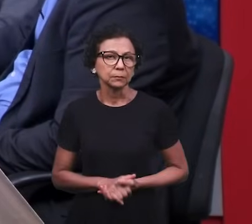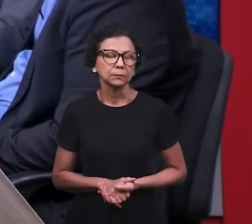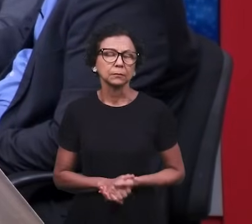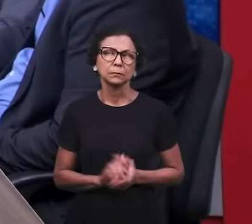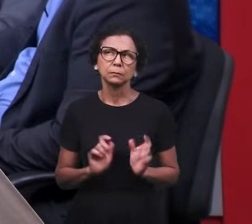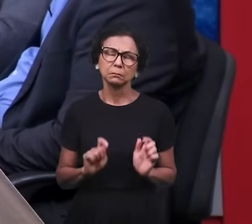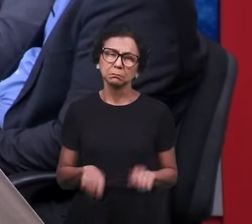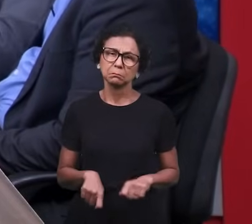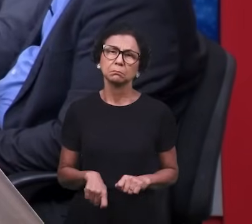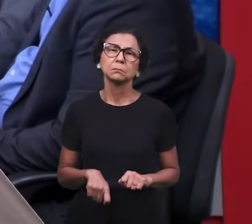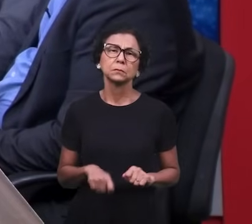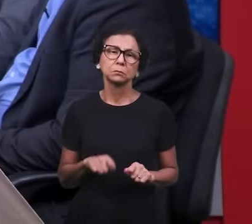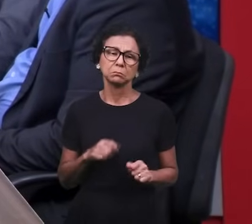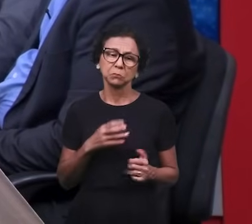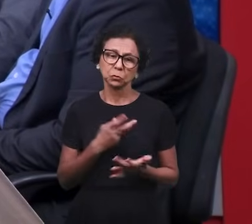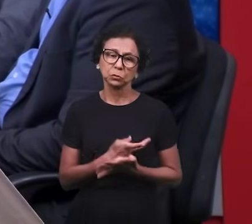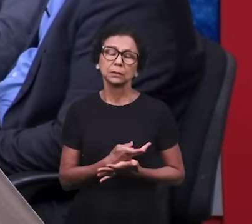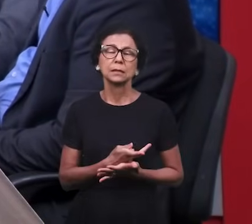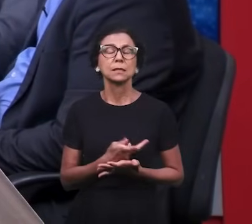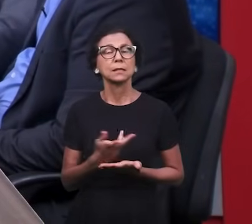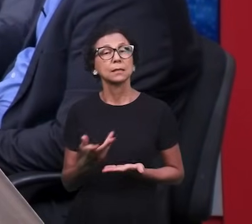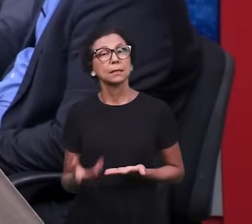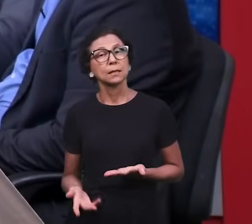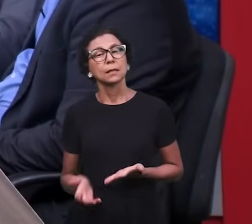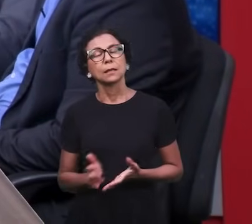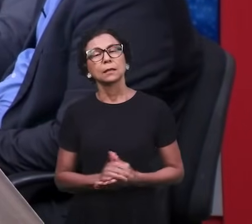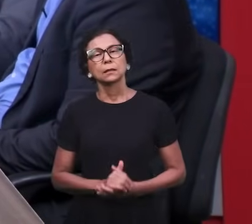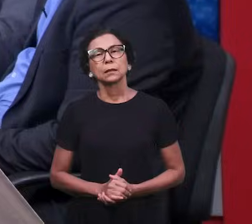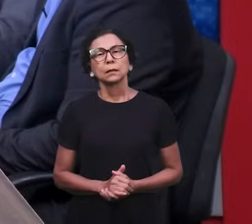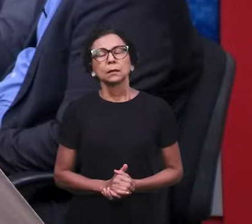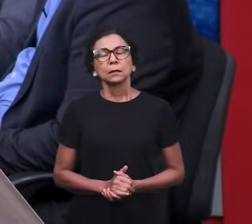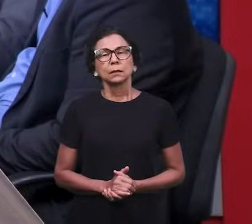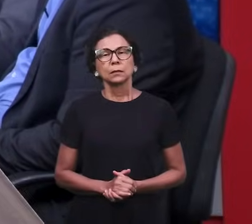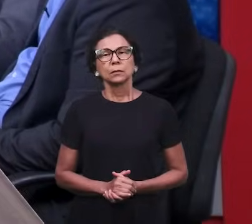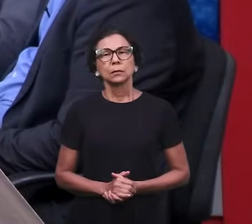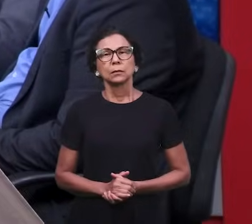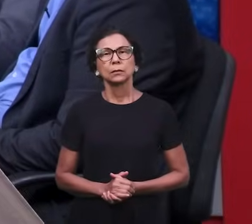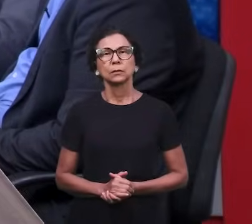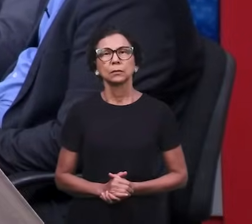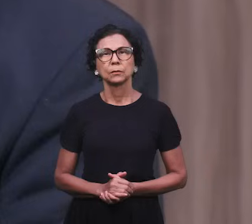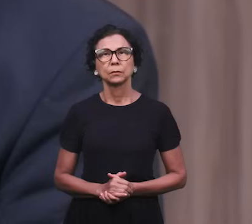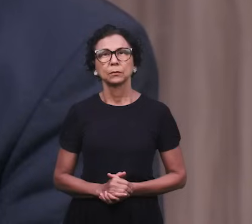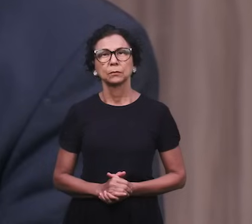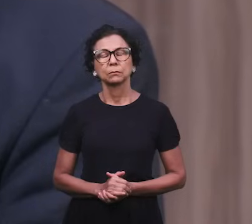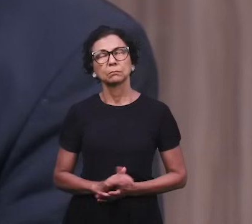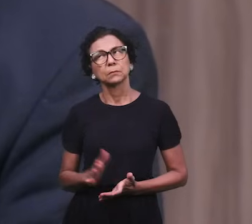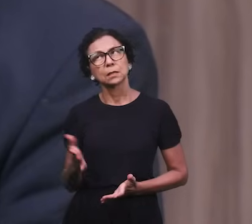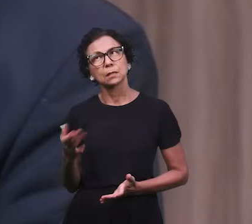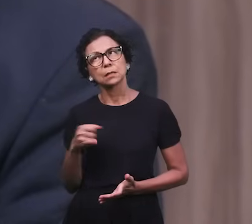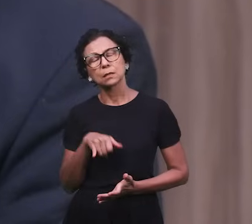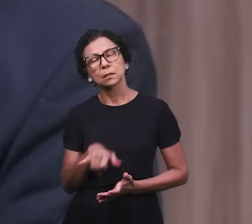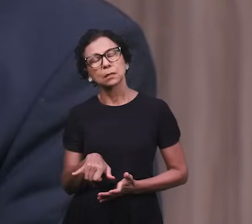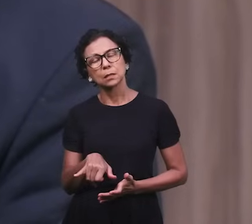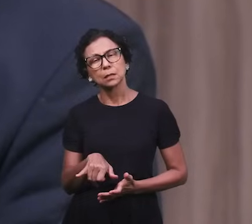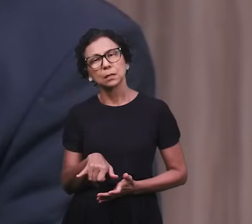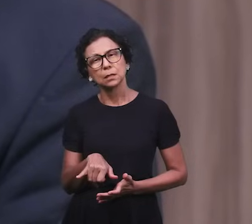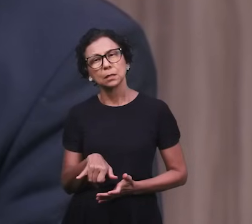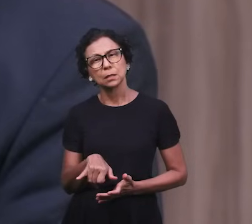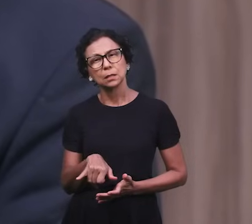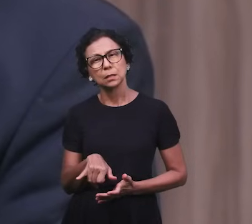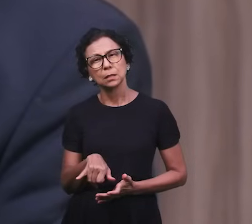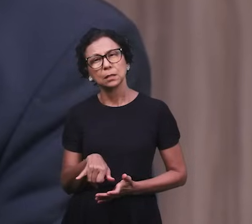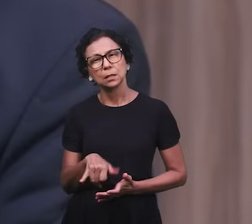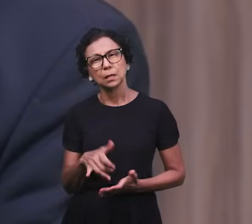e eventualmente, pode acontecer sim. A tendência é que aquilo que se dependa de tão somente